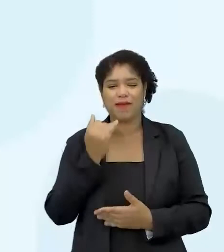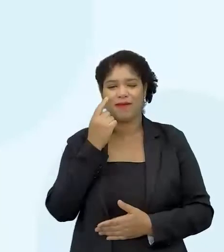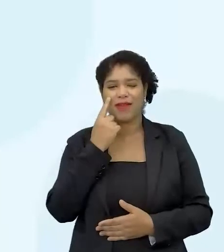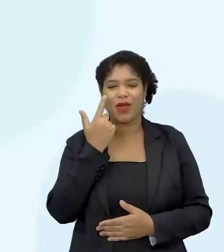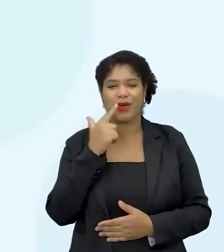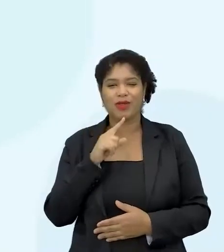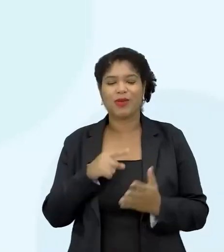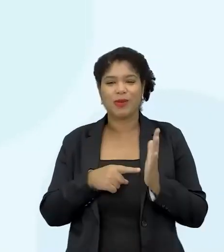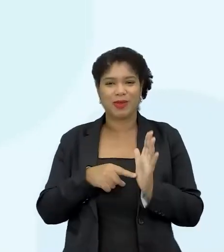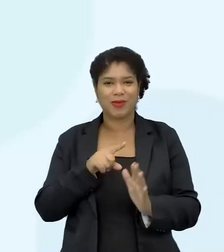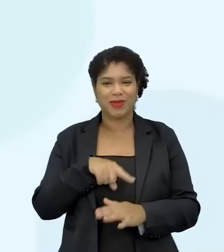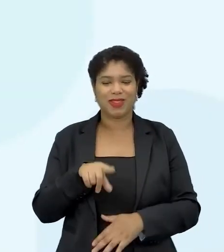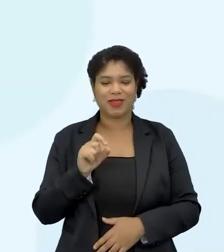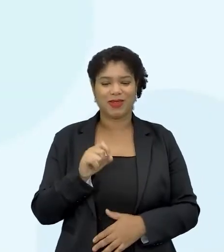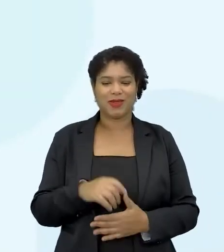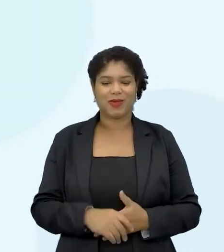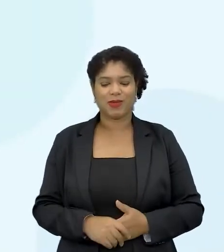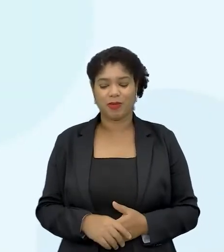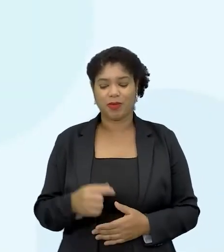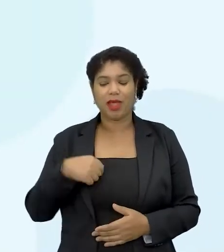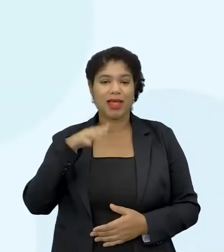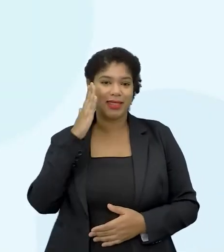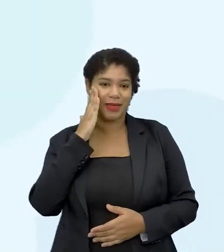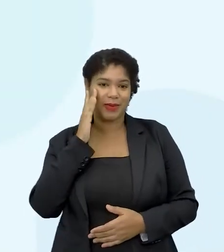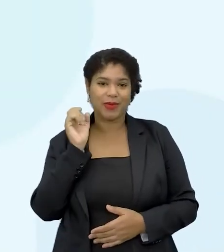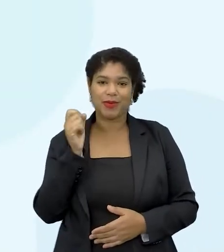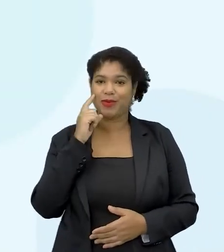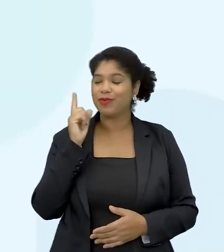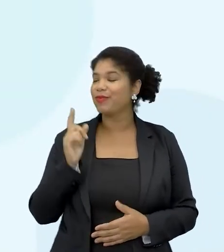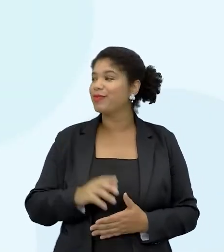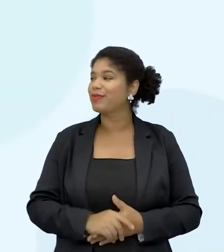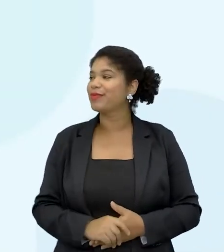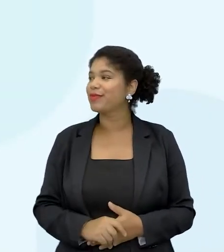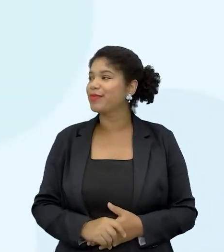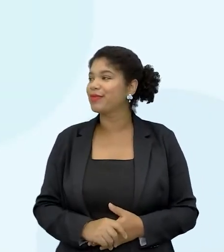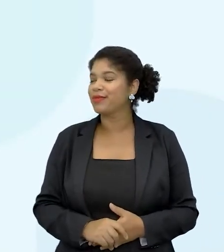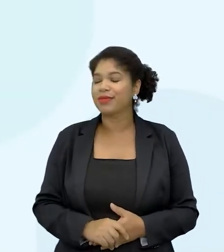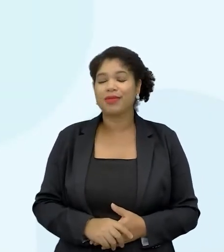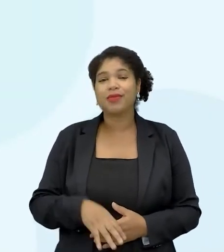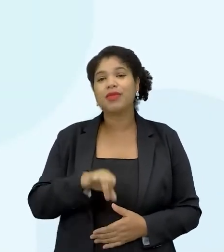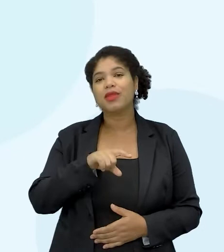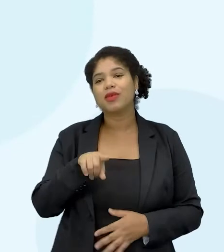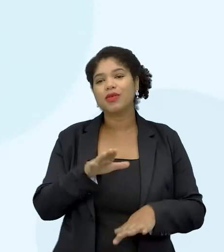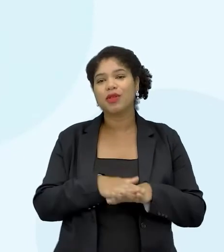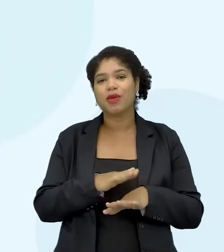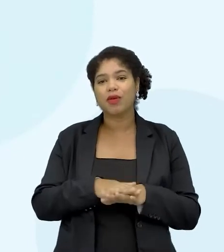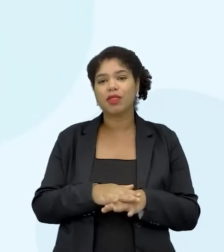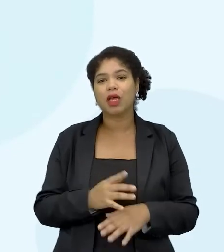mais que eu trouxe para vocês. Eu quero saber então, olha lá, se fosse para você produzir